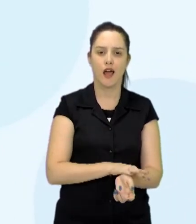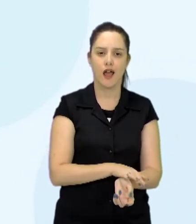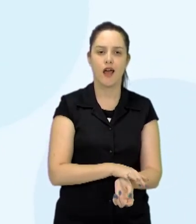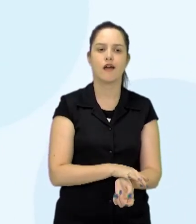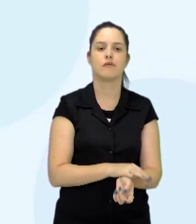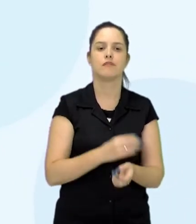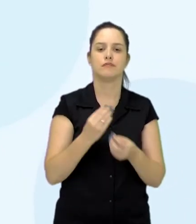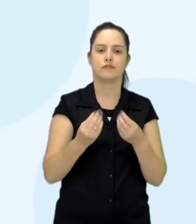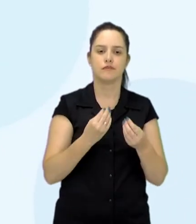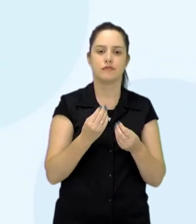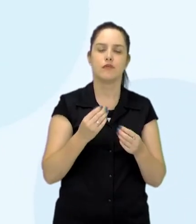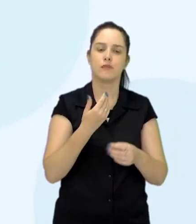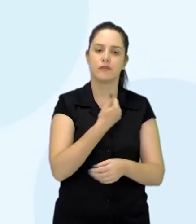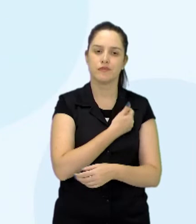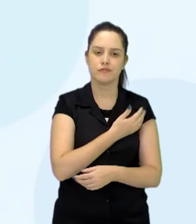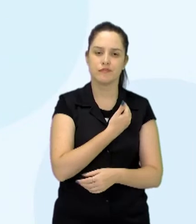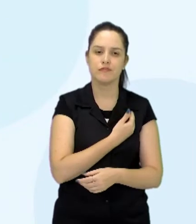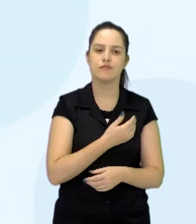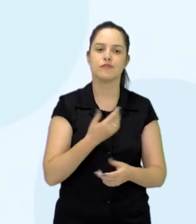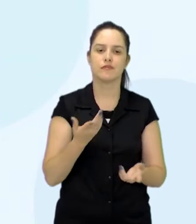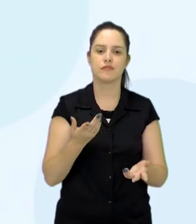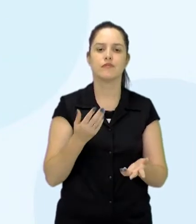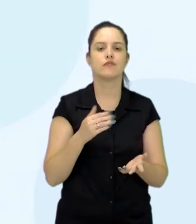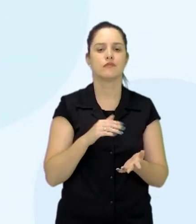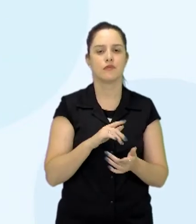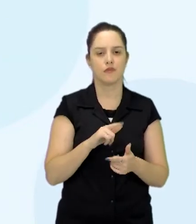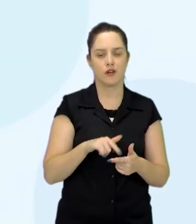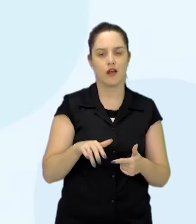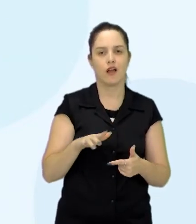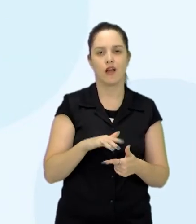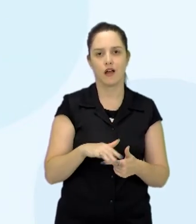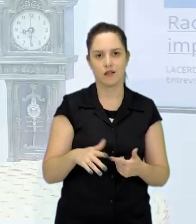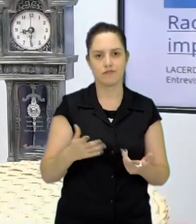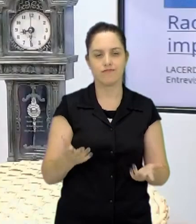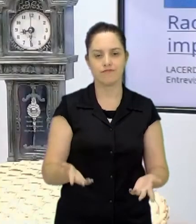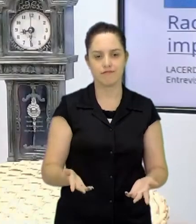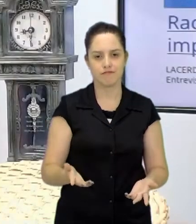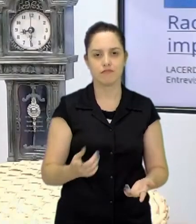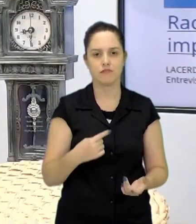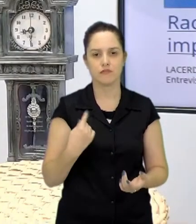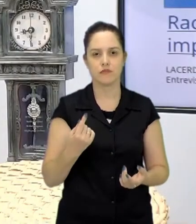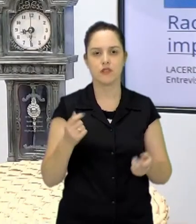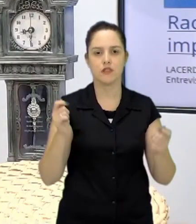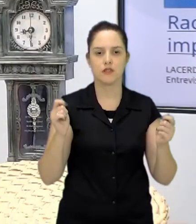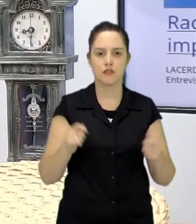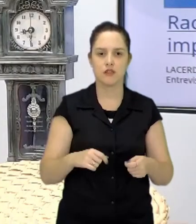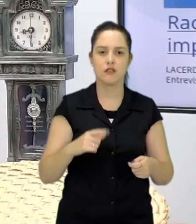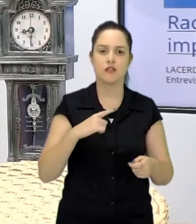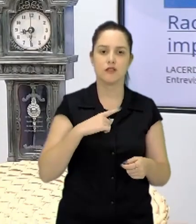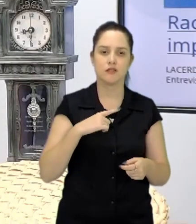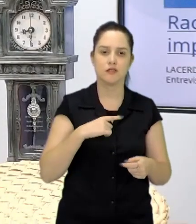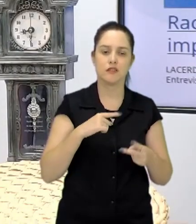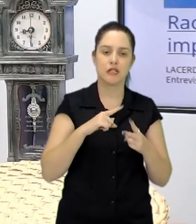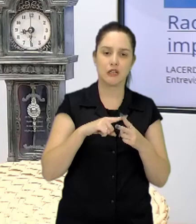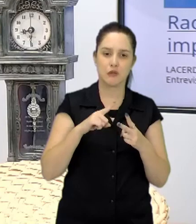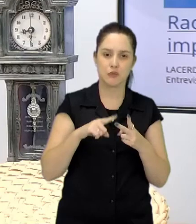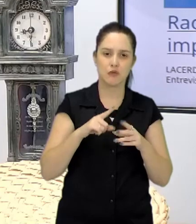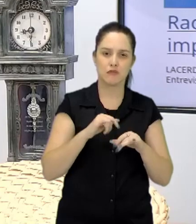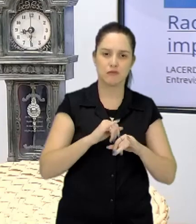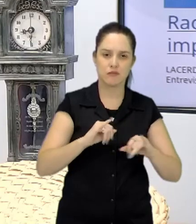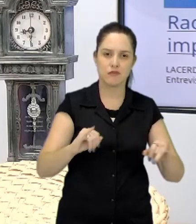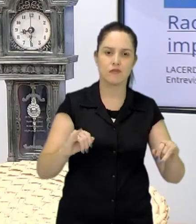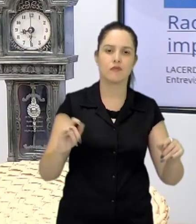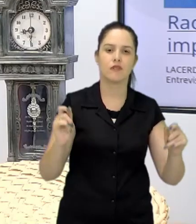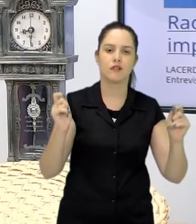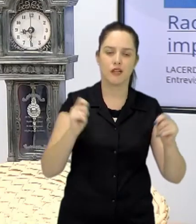digitalizado. Como funciona o preconceito impresso nos algoritmos. Então vejamos, temos duas notícias que refletem o